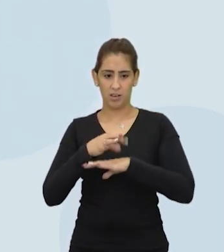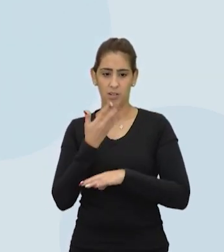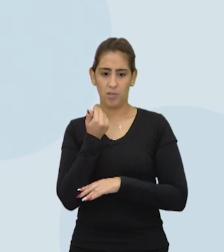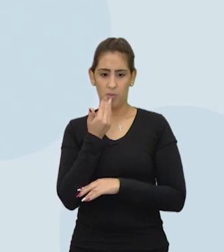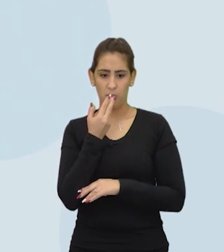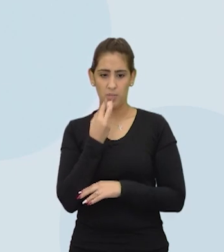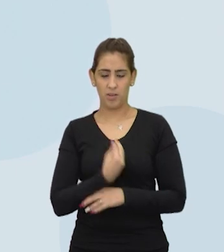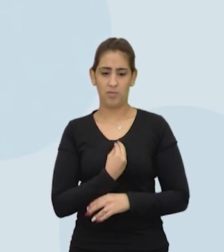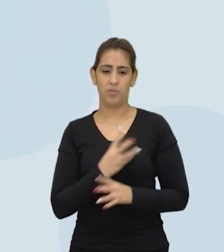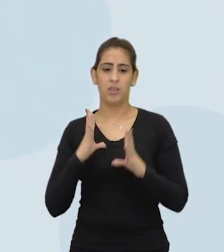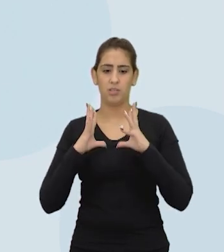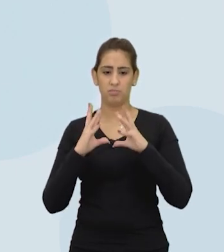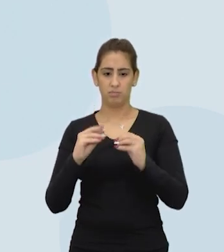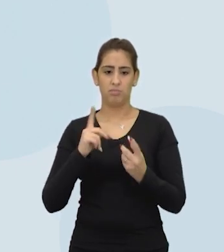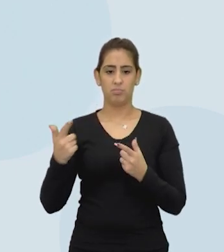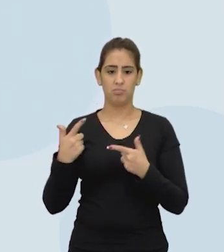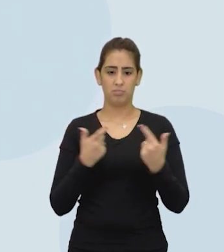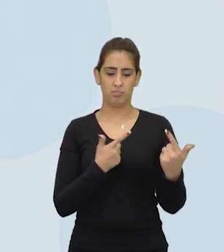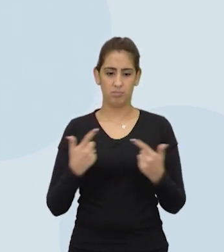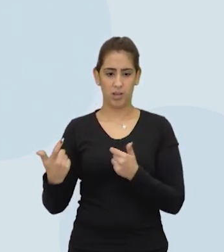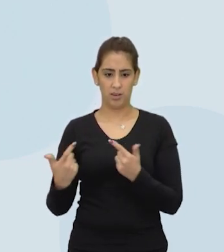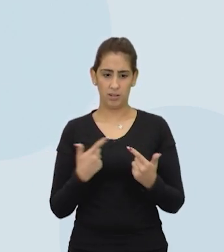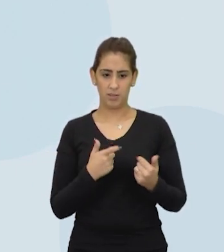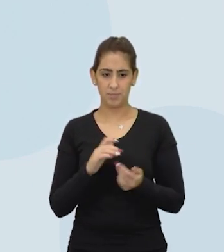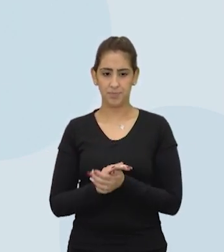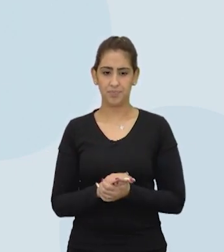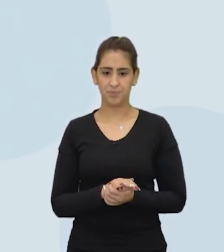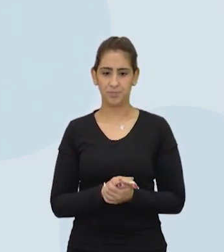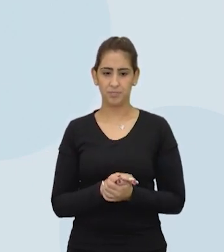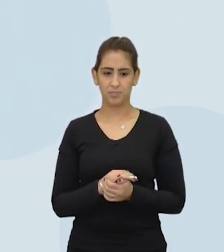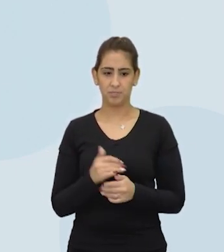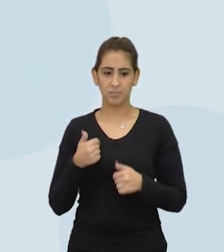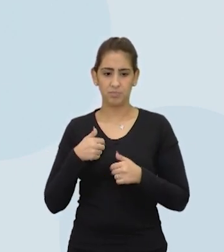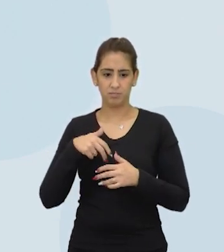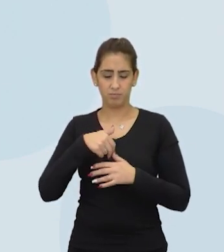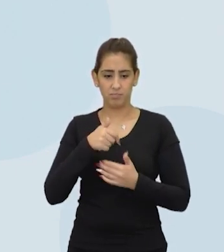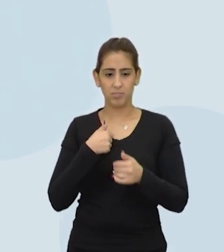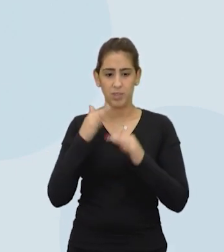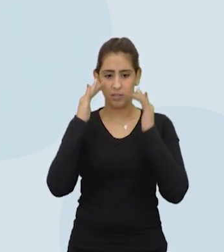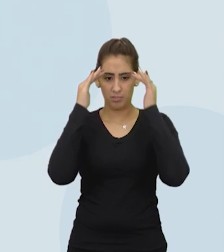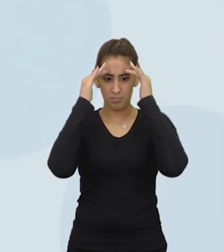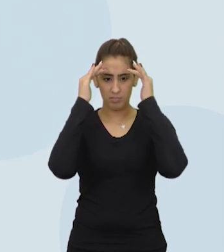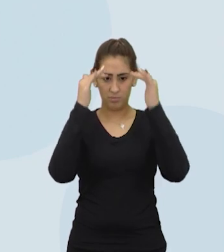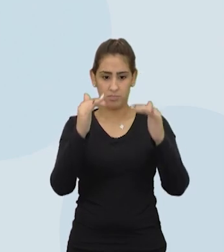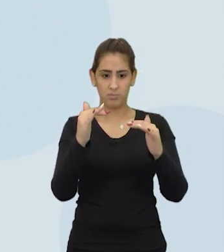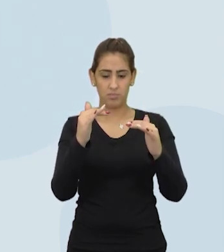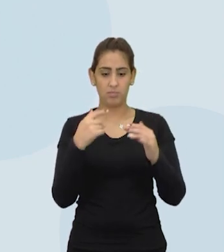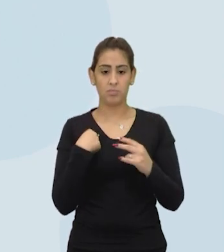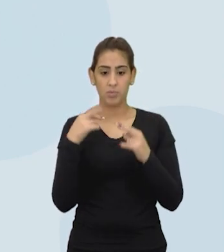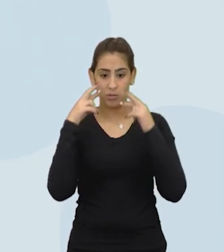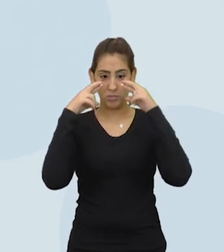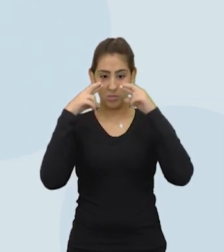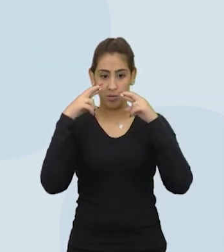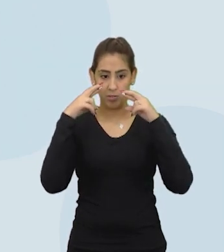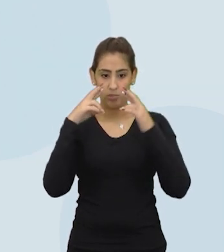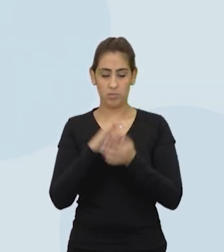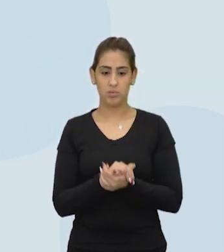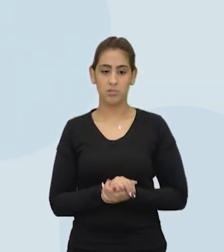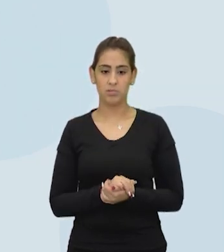e a vida em geral declara guerra, anda a espreitar-me meus olhos para